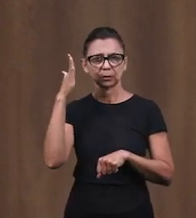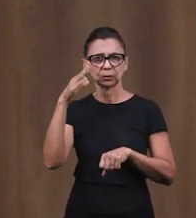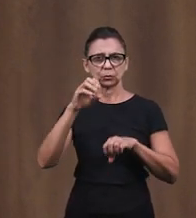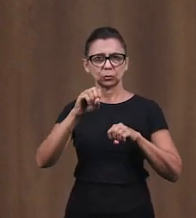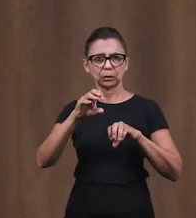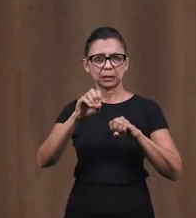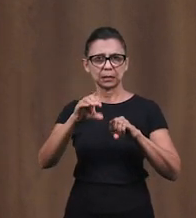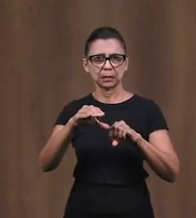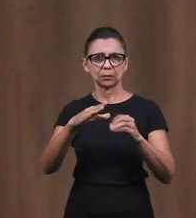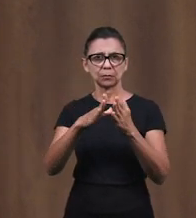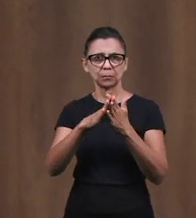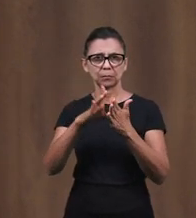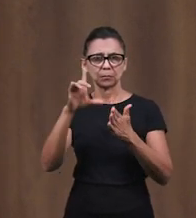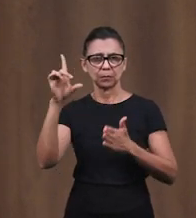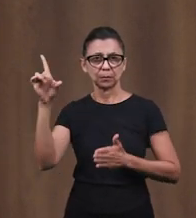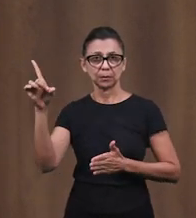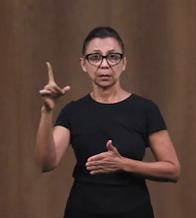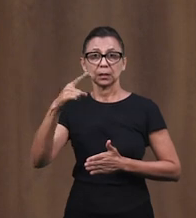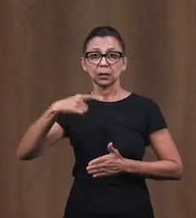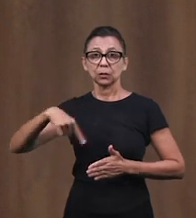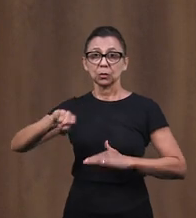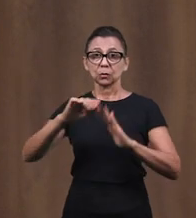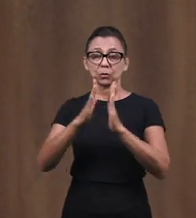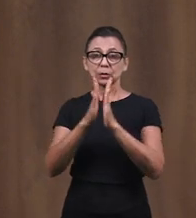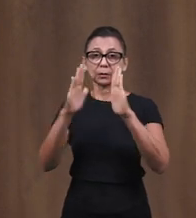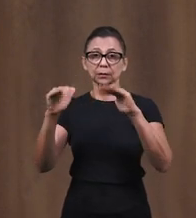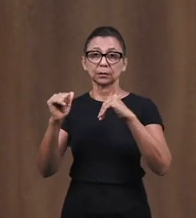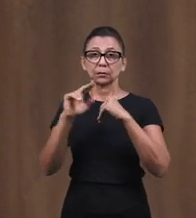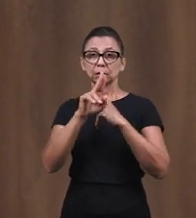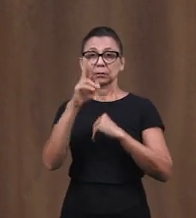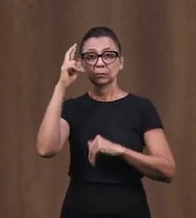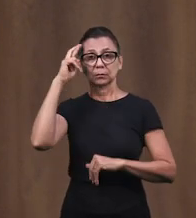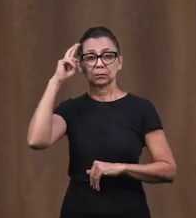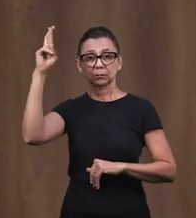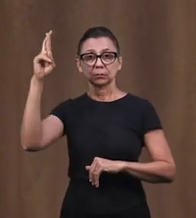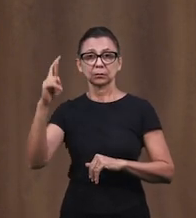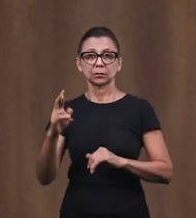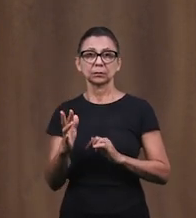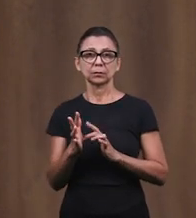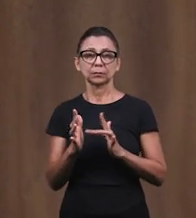da Tua palavra. Nós oramos, louvamos e bendizemos